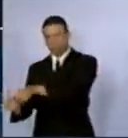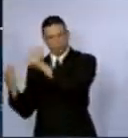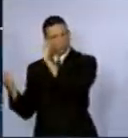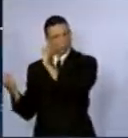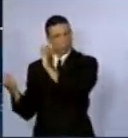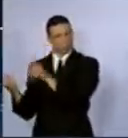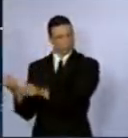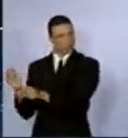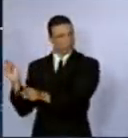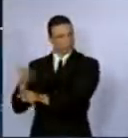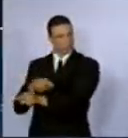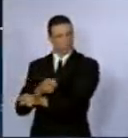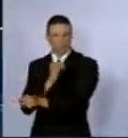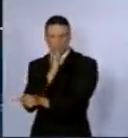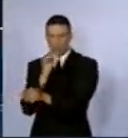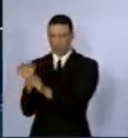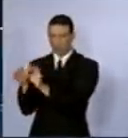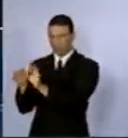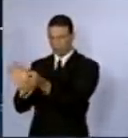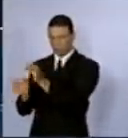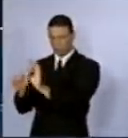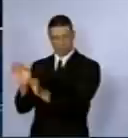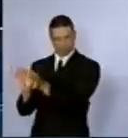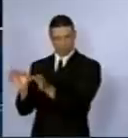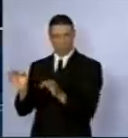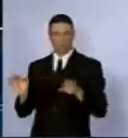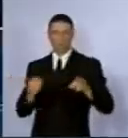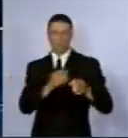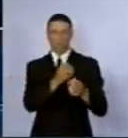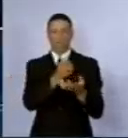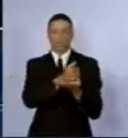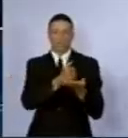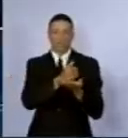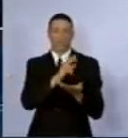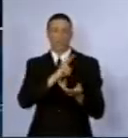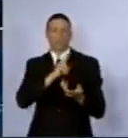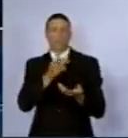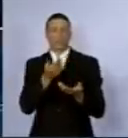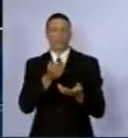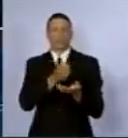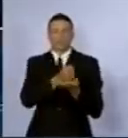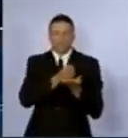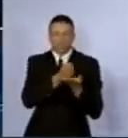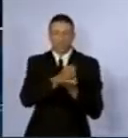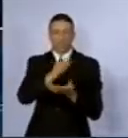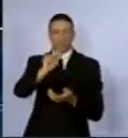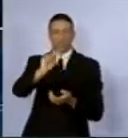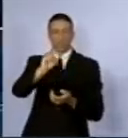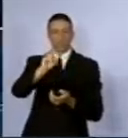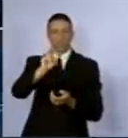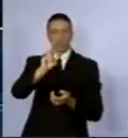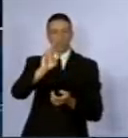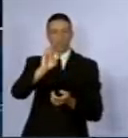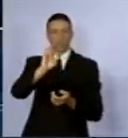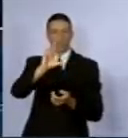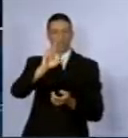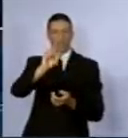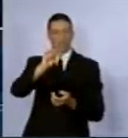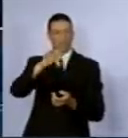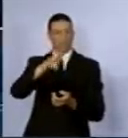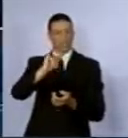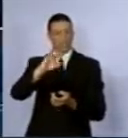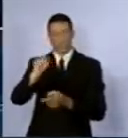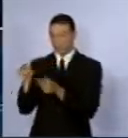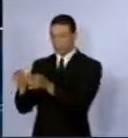Assim como as células respondem ao cortisol e adrenalina quando nós somos ameaçados, as células também respondem